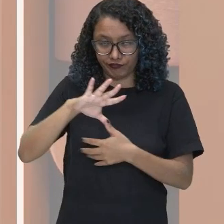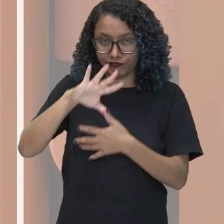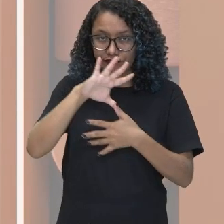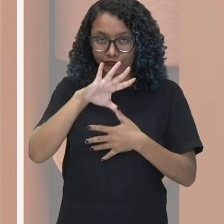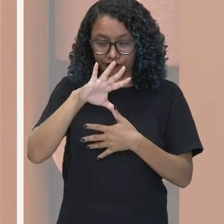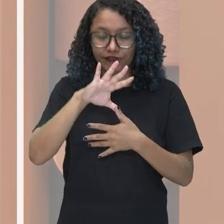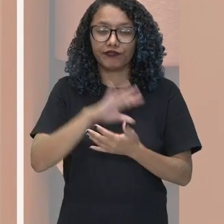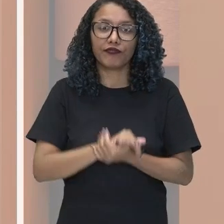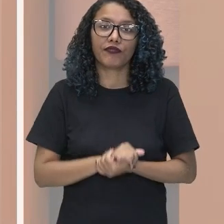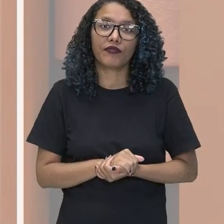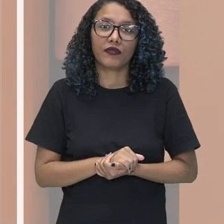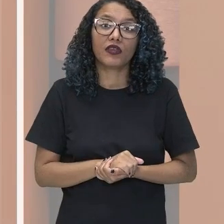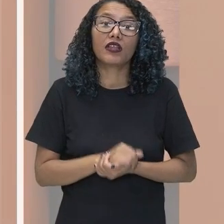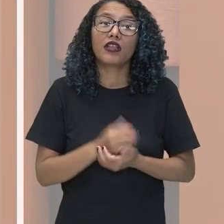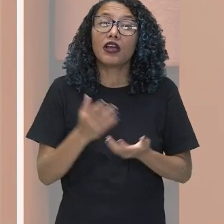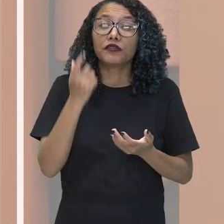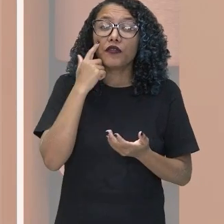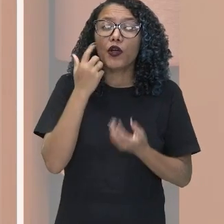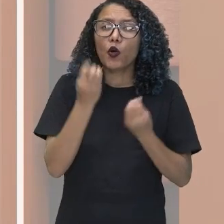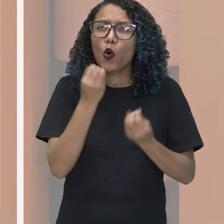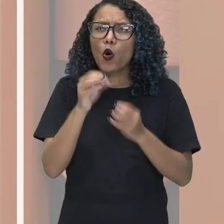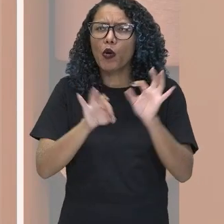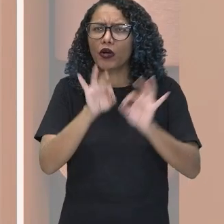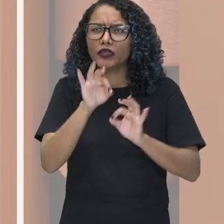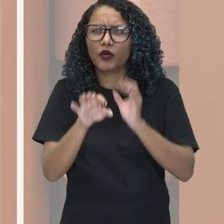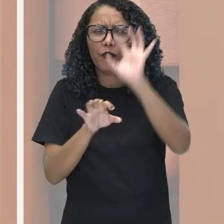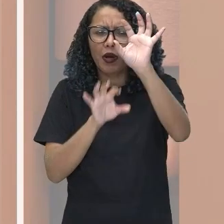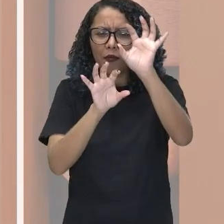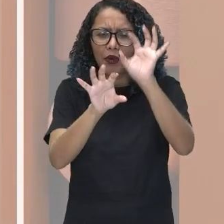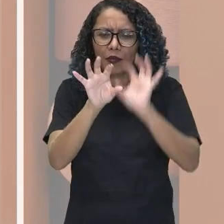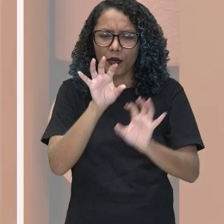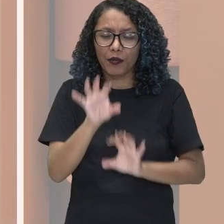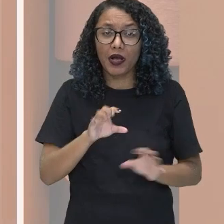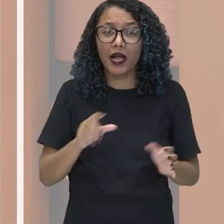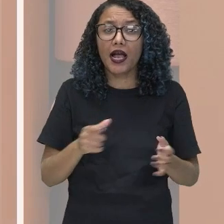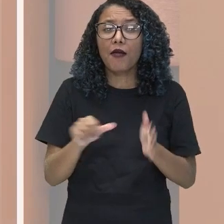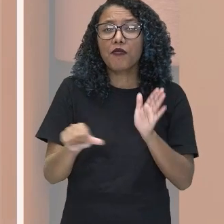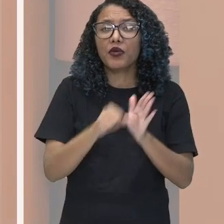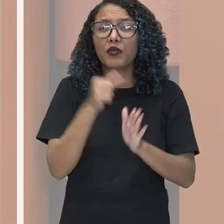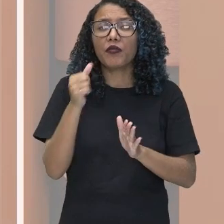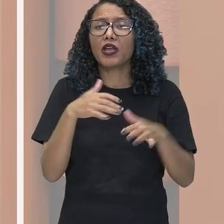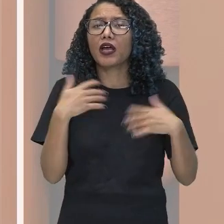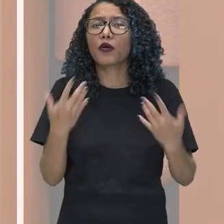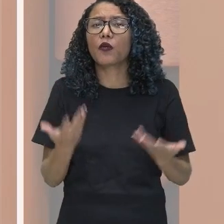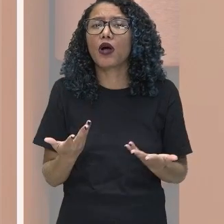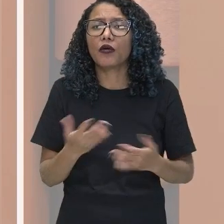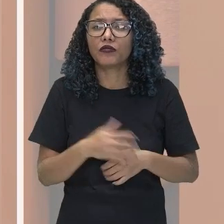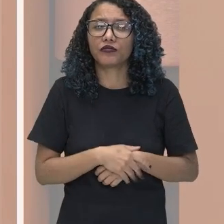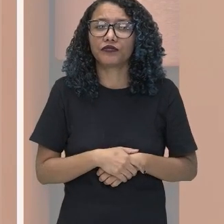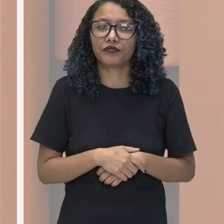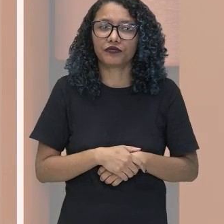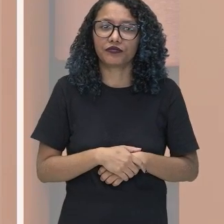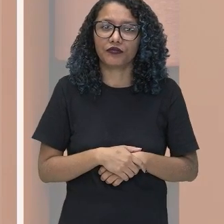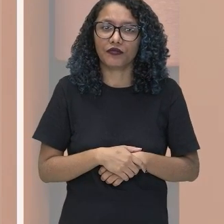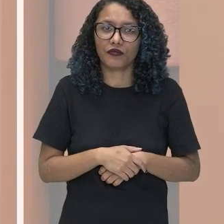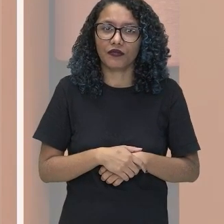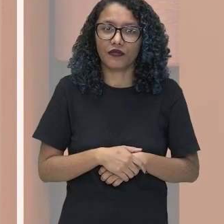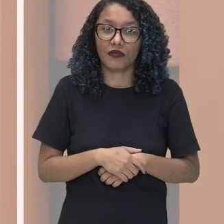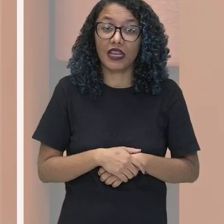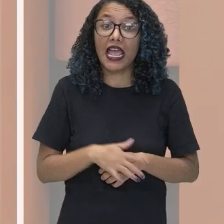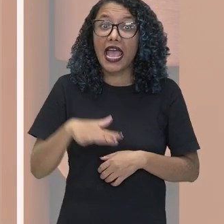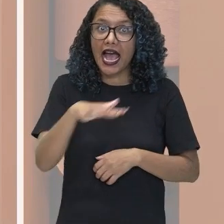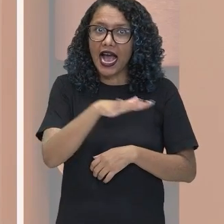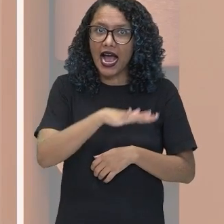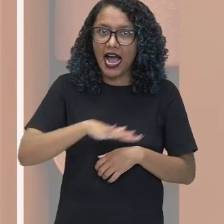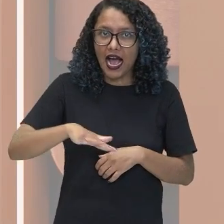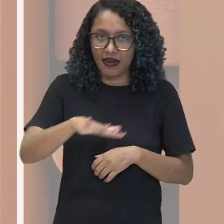divisão regional desse grande continente. Então a primeira divisão que a gente oferece a vocês é a regionalização física